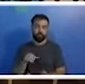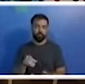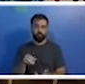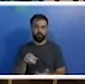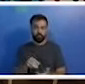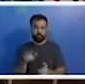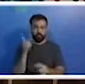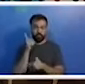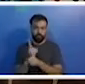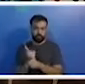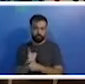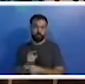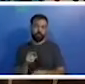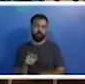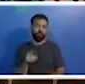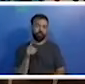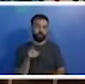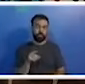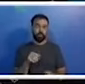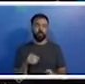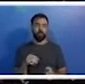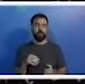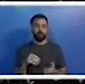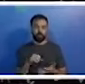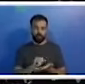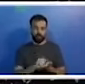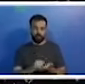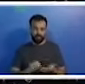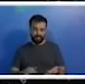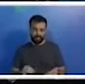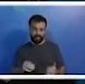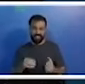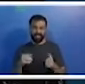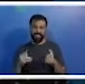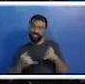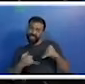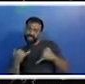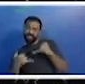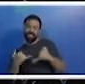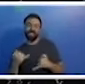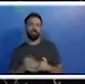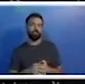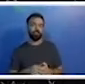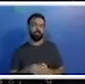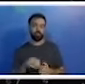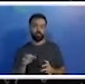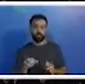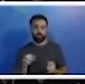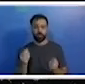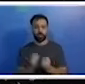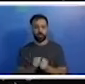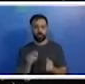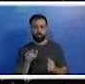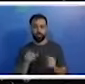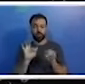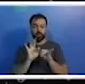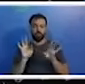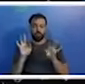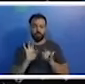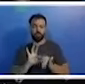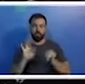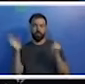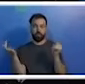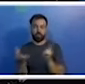muito bem e a tarefa era para que vocês brincar brincar sem brincar sem com seus familiares e